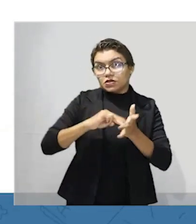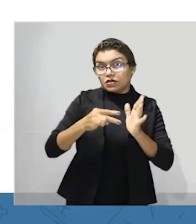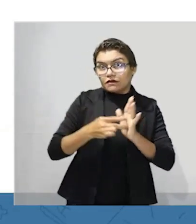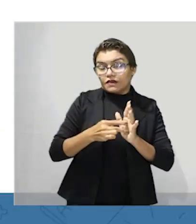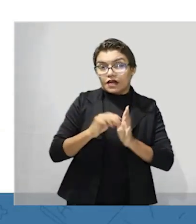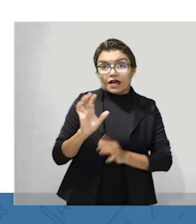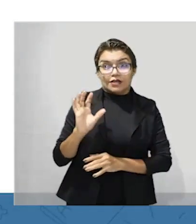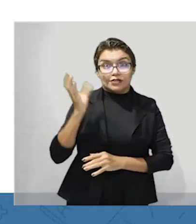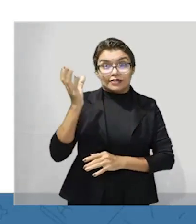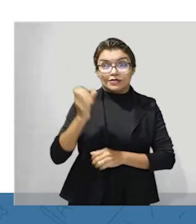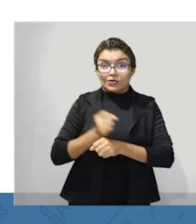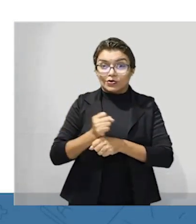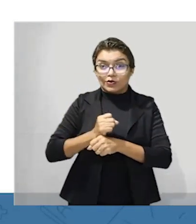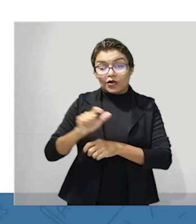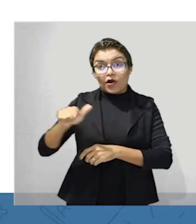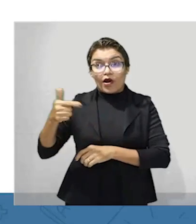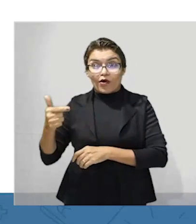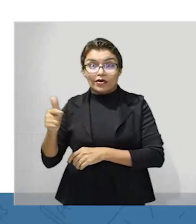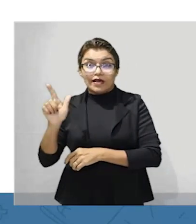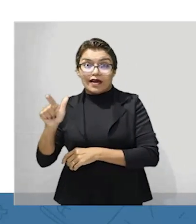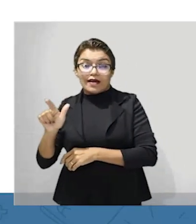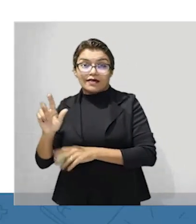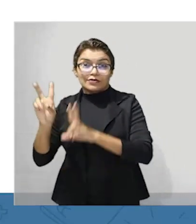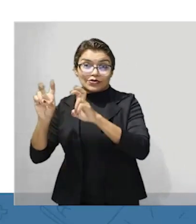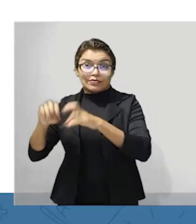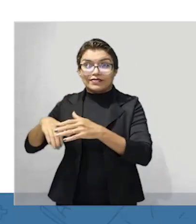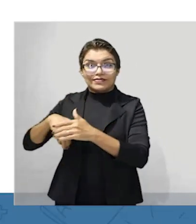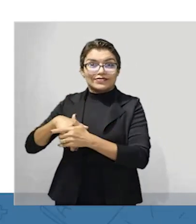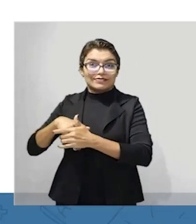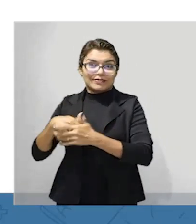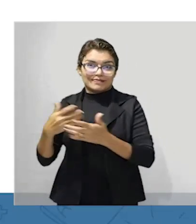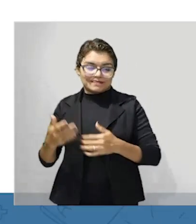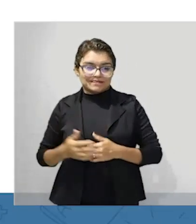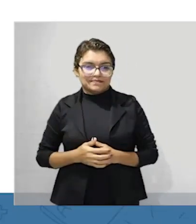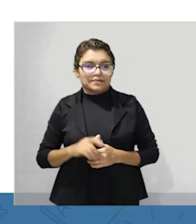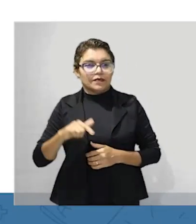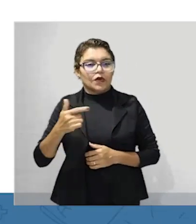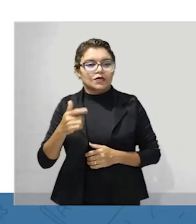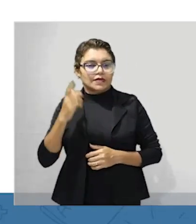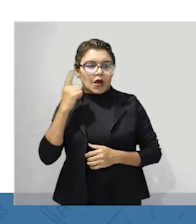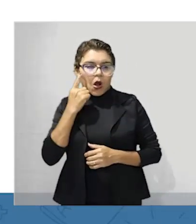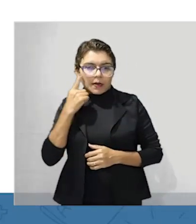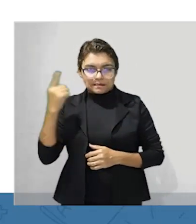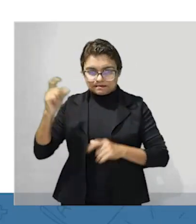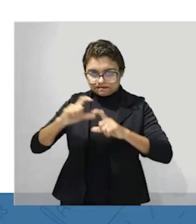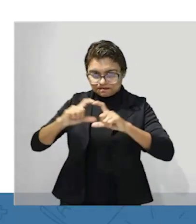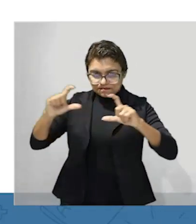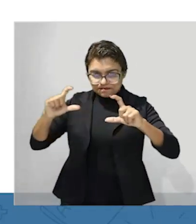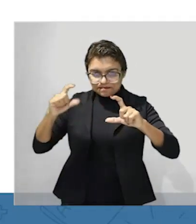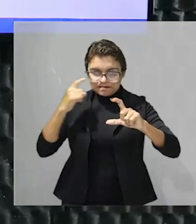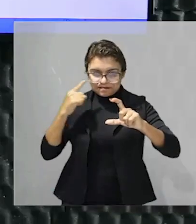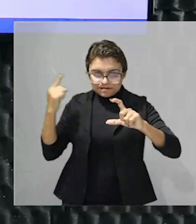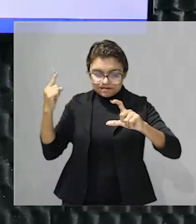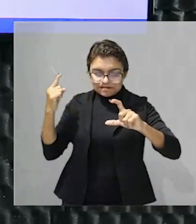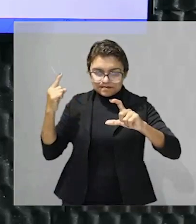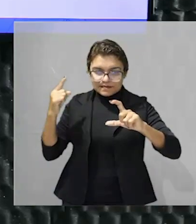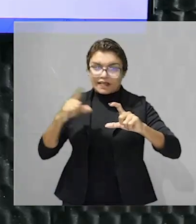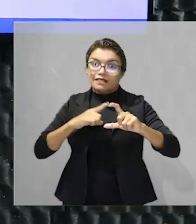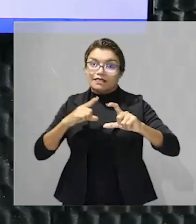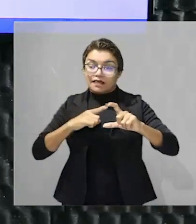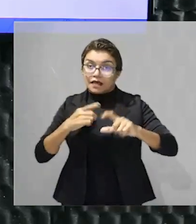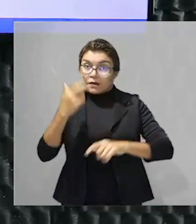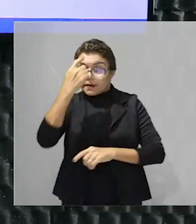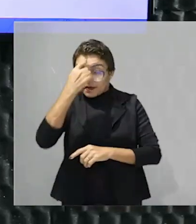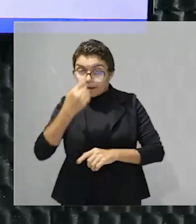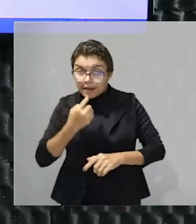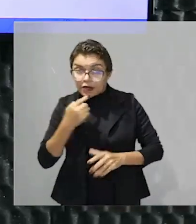que ela está falando do futebol. Outro cartoon, imagem fixa acompanhada de uma fala, de